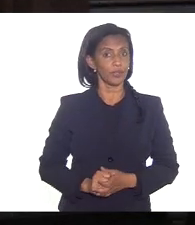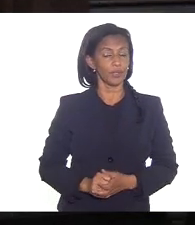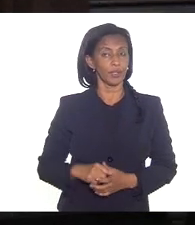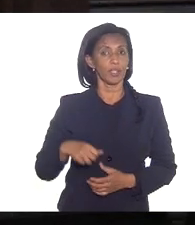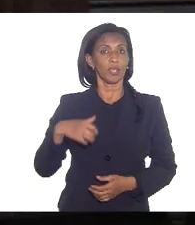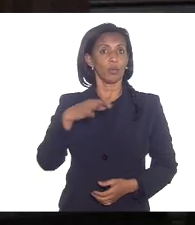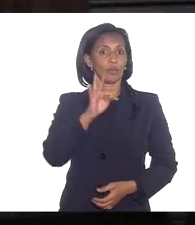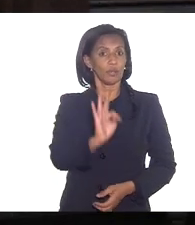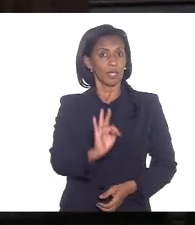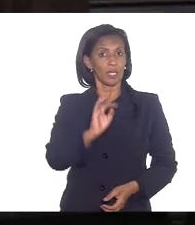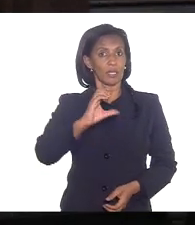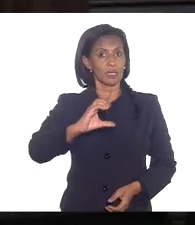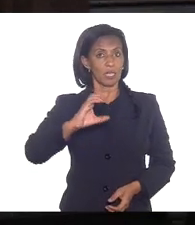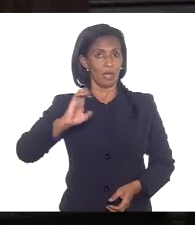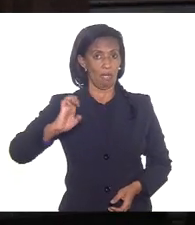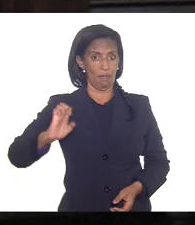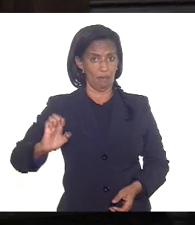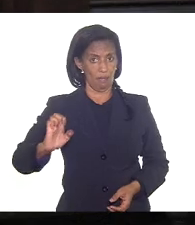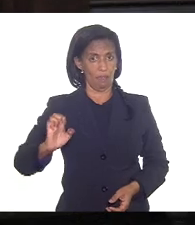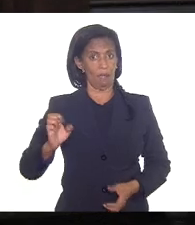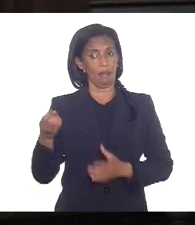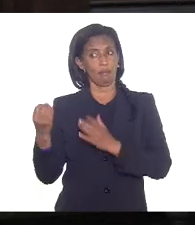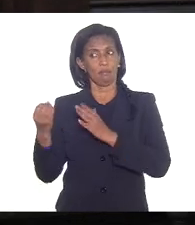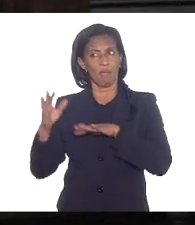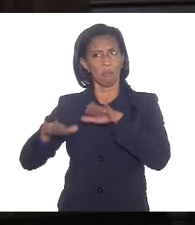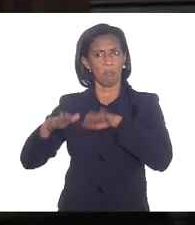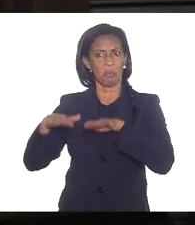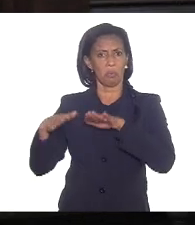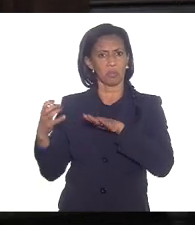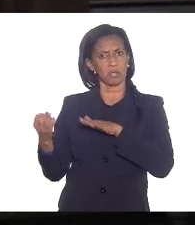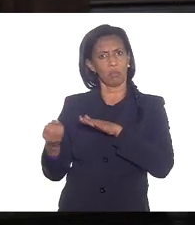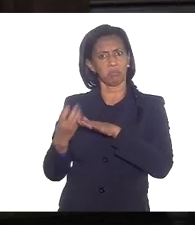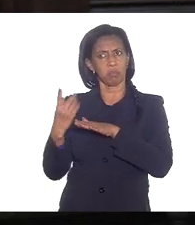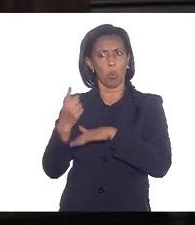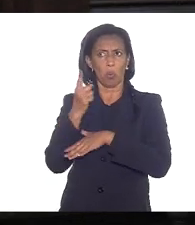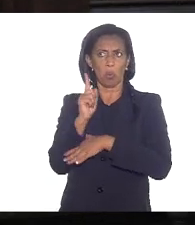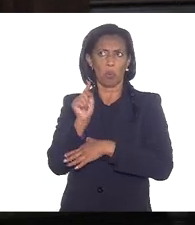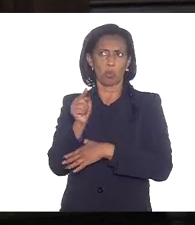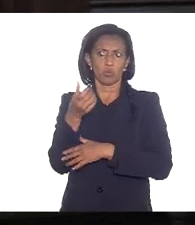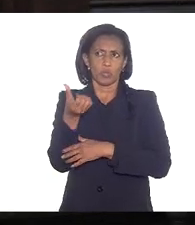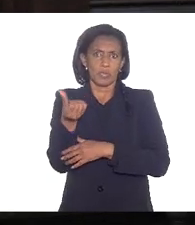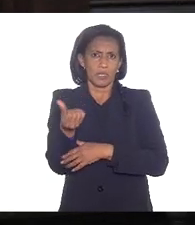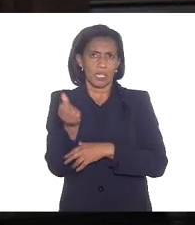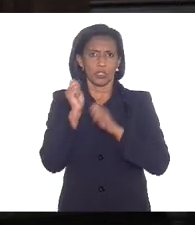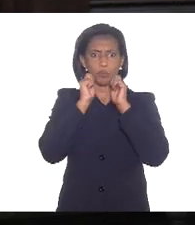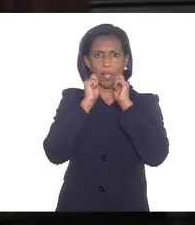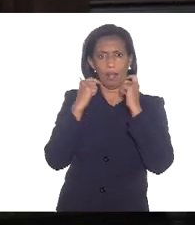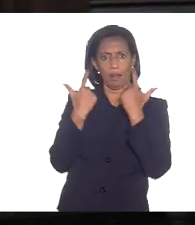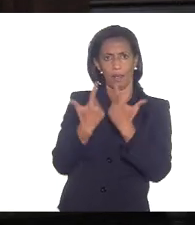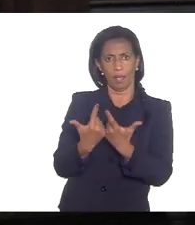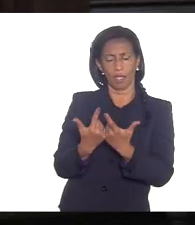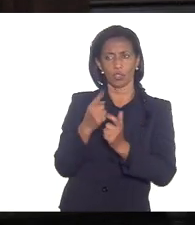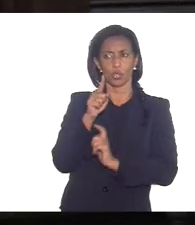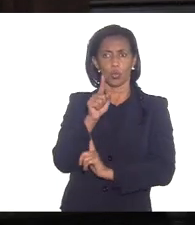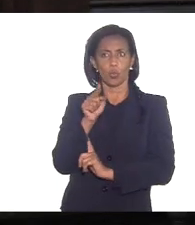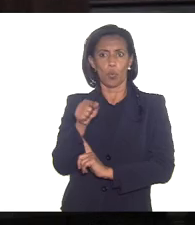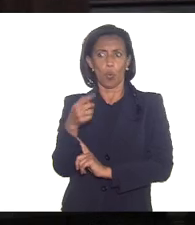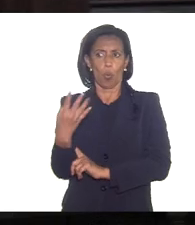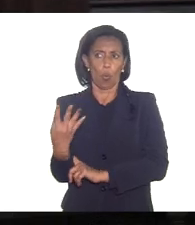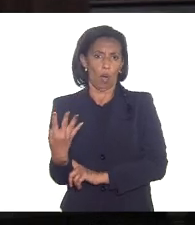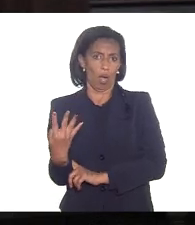o TC na proporção aproximada de 1.6 para ler e